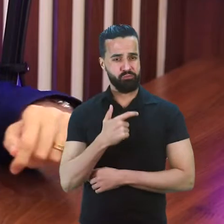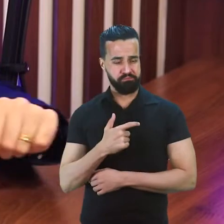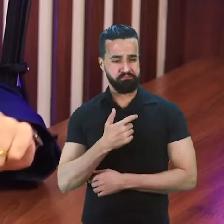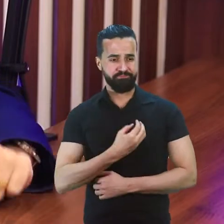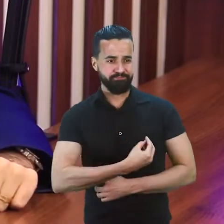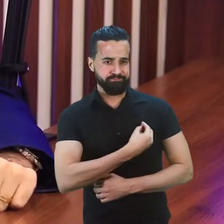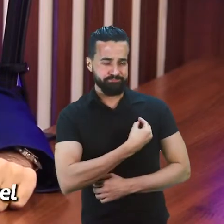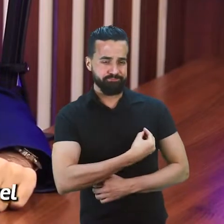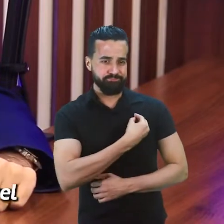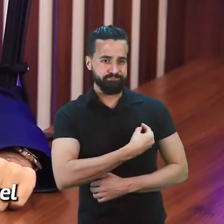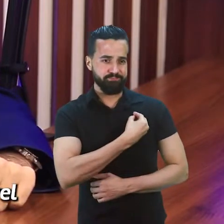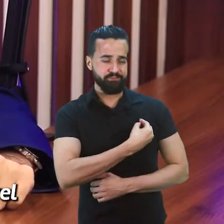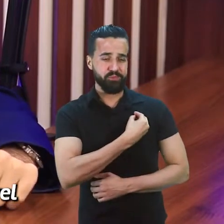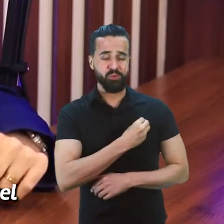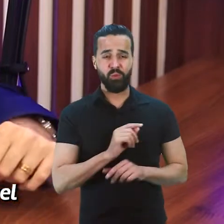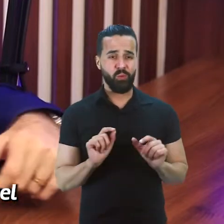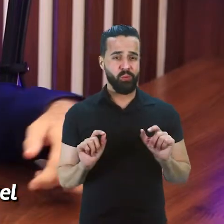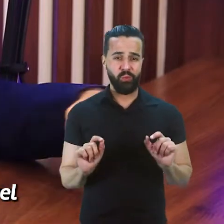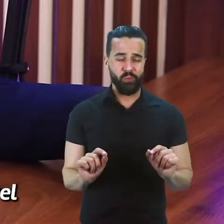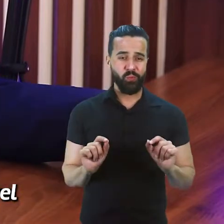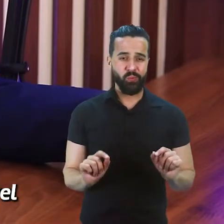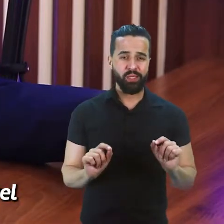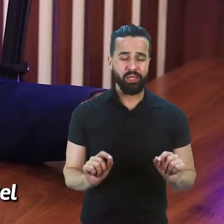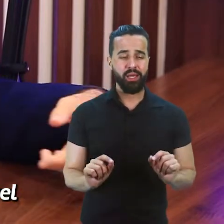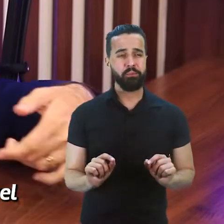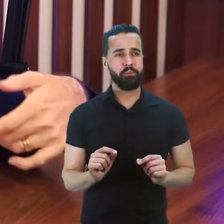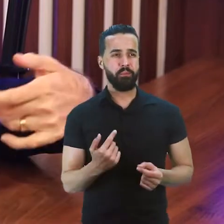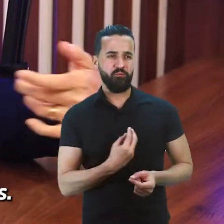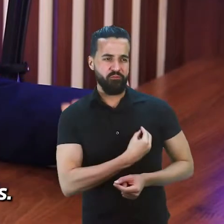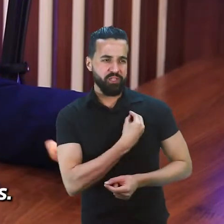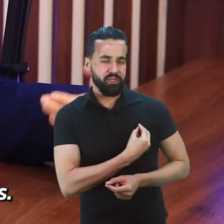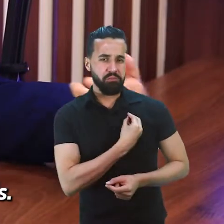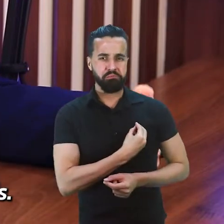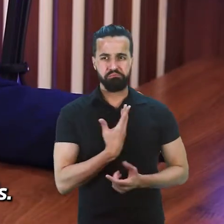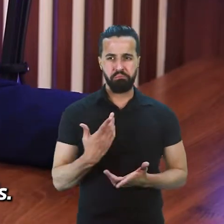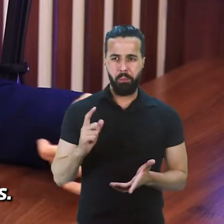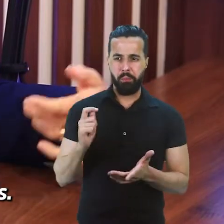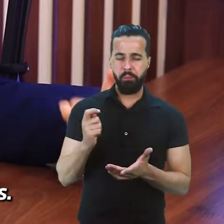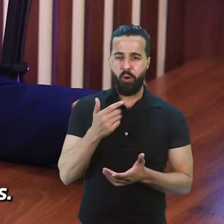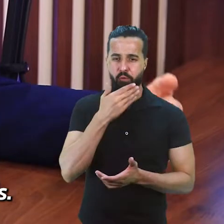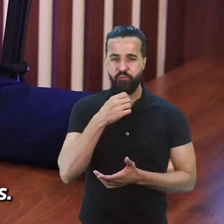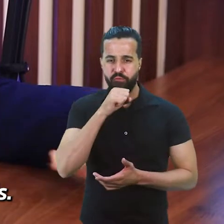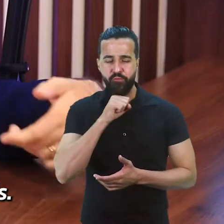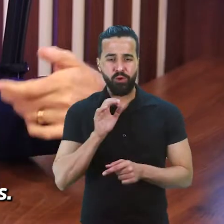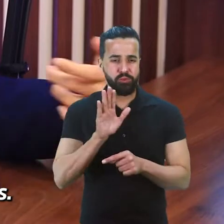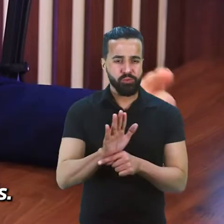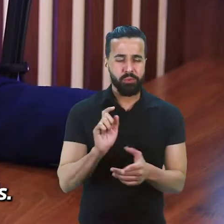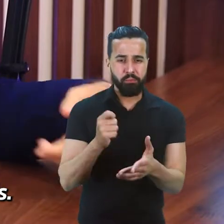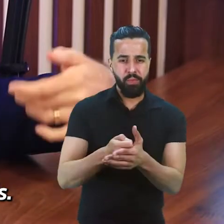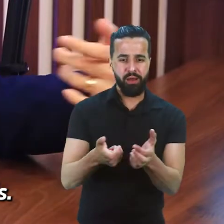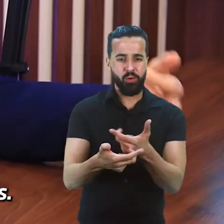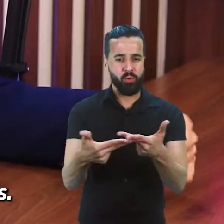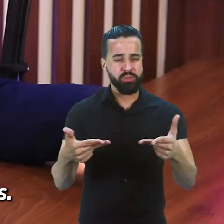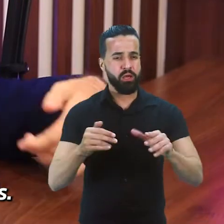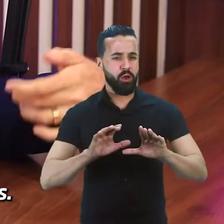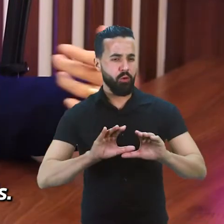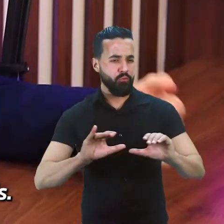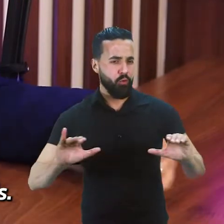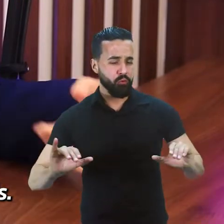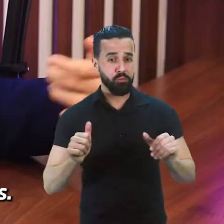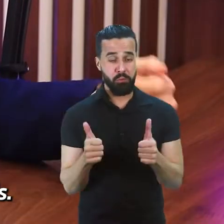situação, vamos dizer assim, um pouco confortável no que diz respeito ao dia a dia, né,